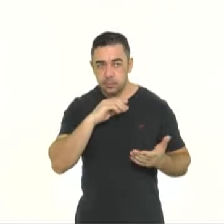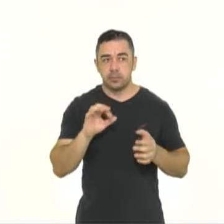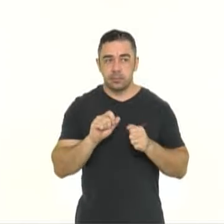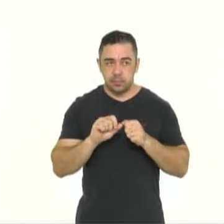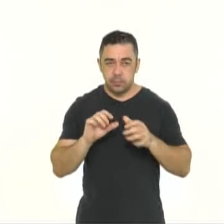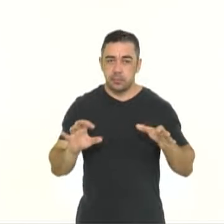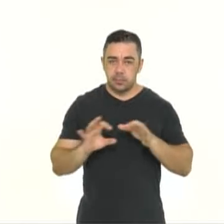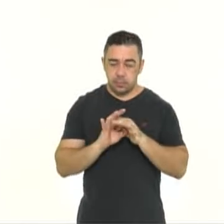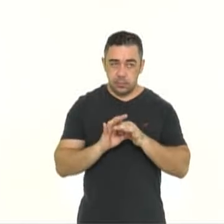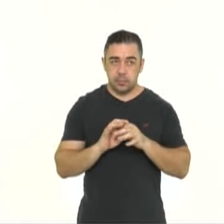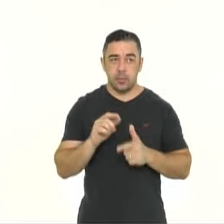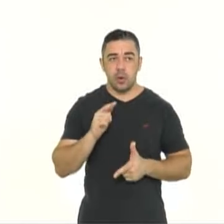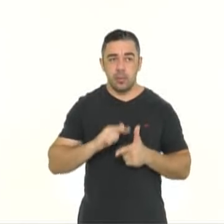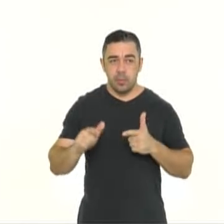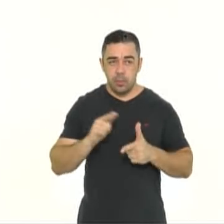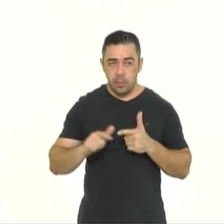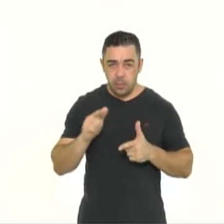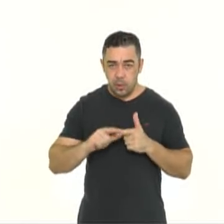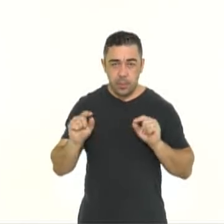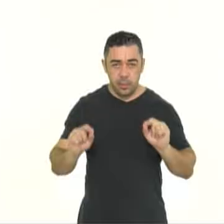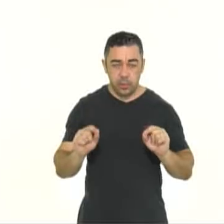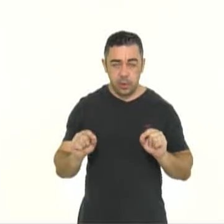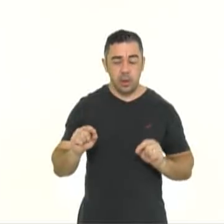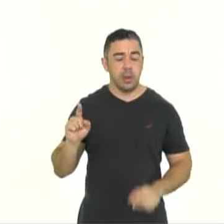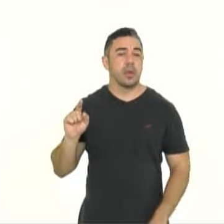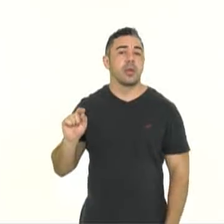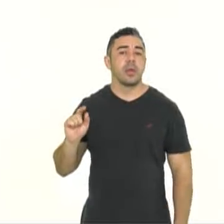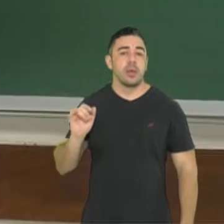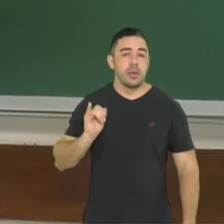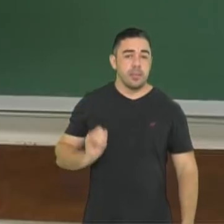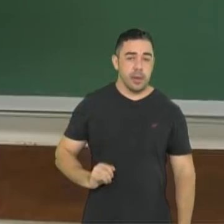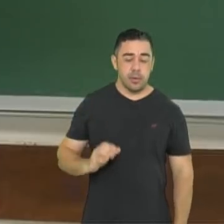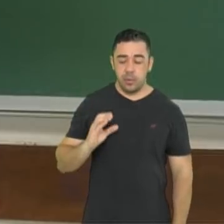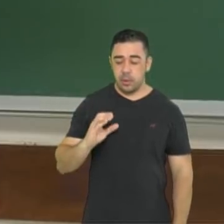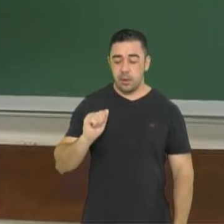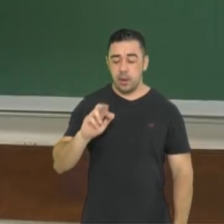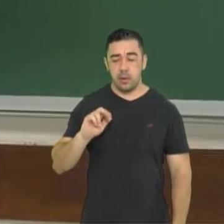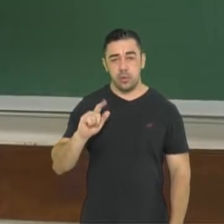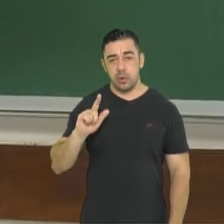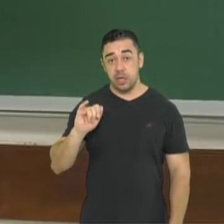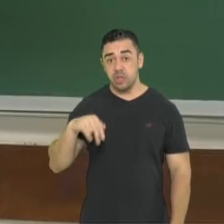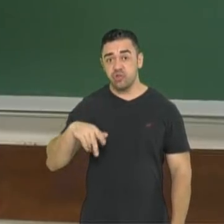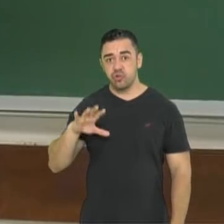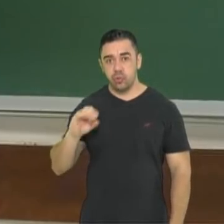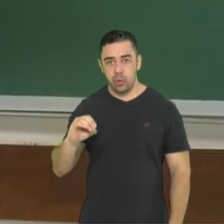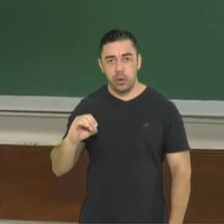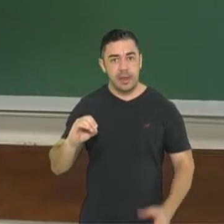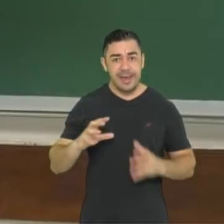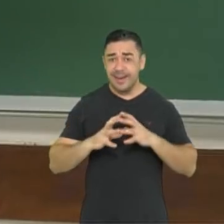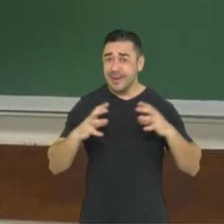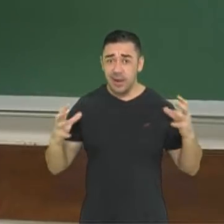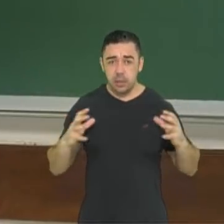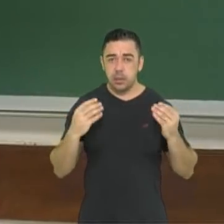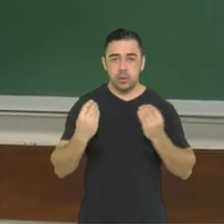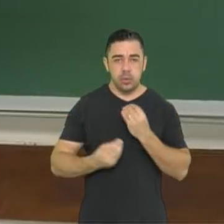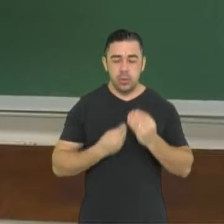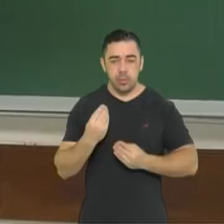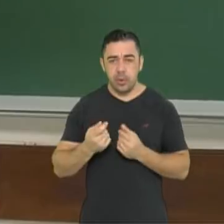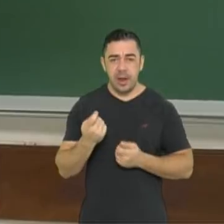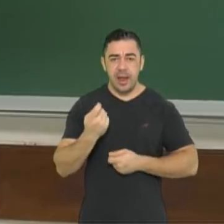de dependência. O problema é que o Império Carolíngio, eu ia falar românico, o Império Carolíngio é muito grande. Para fazer